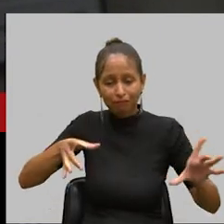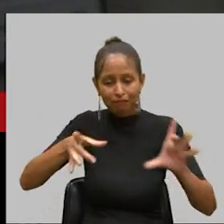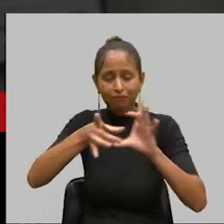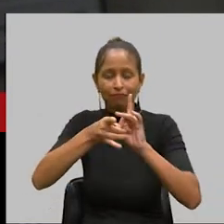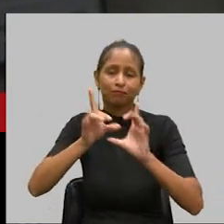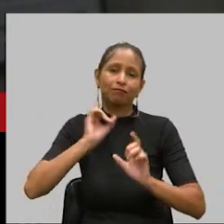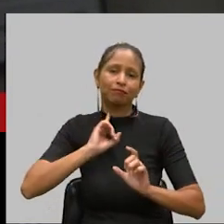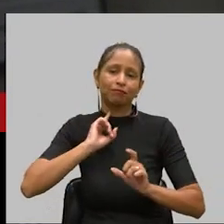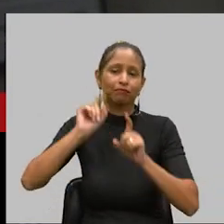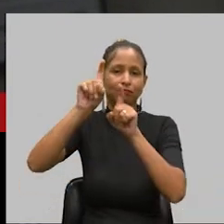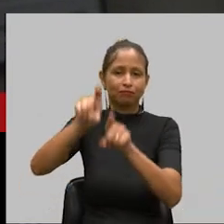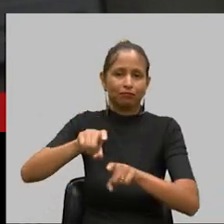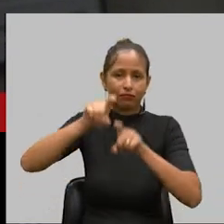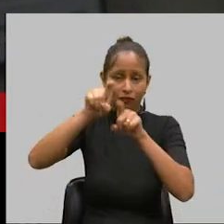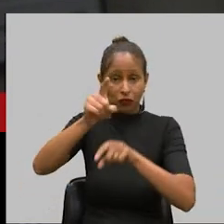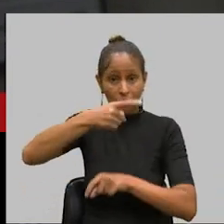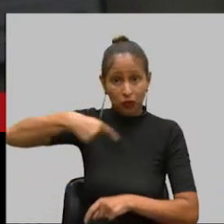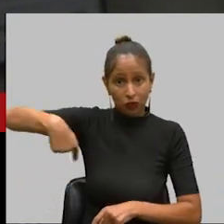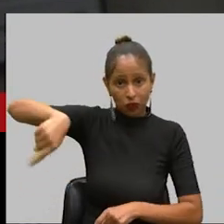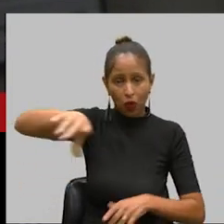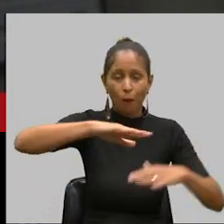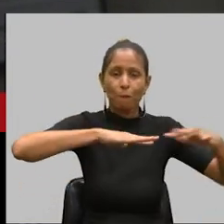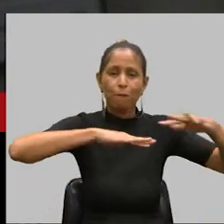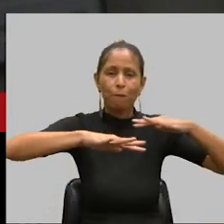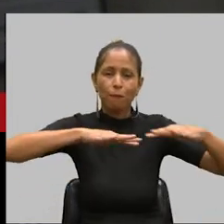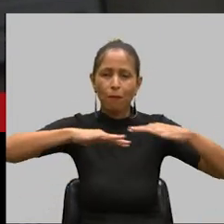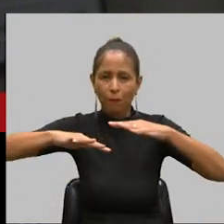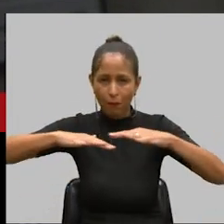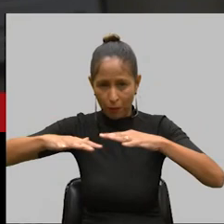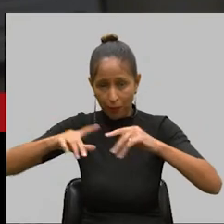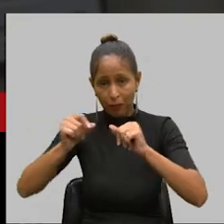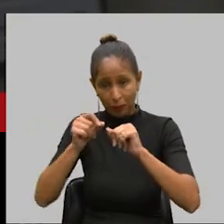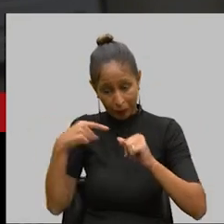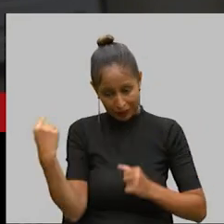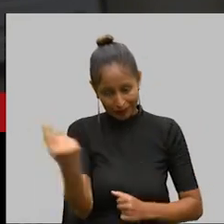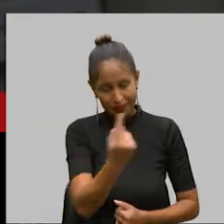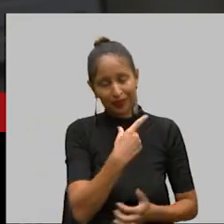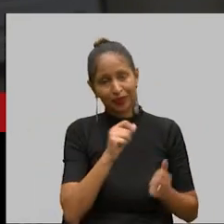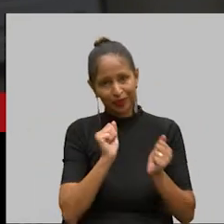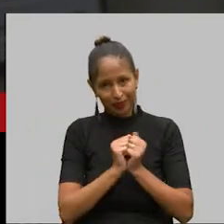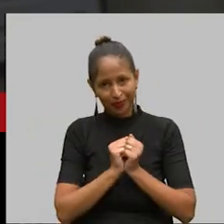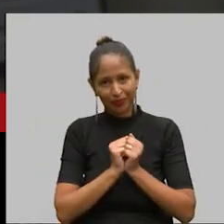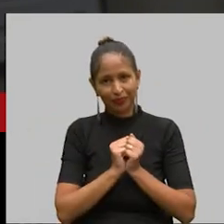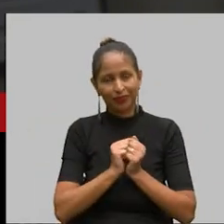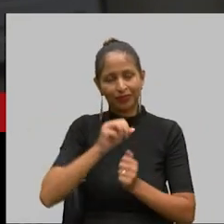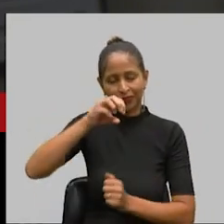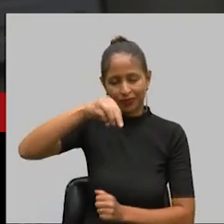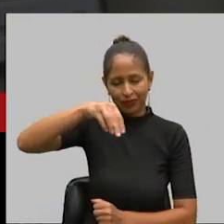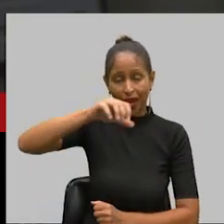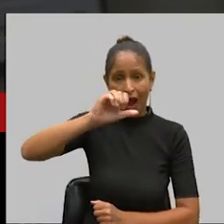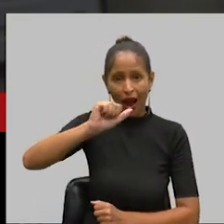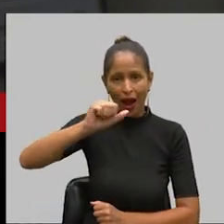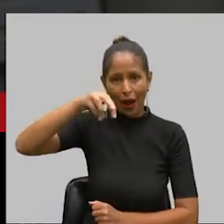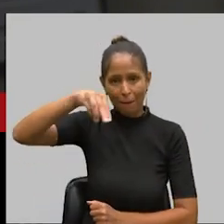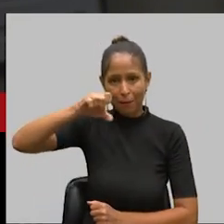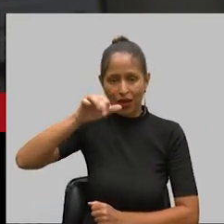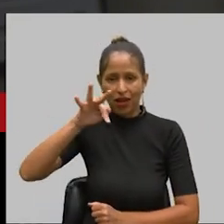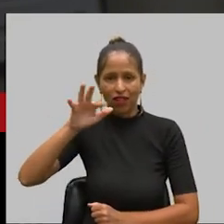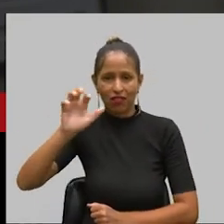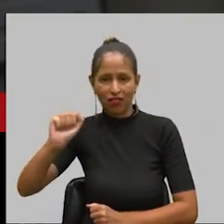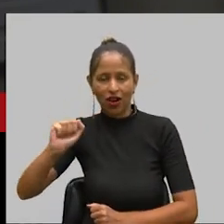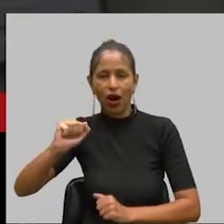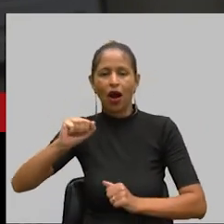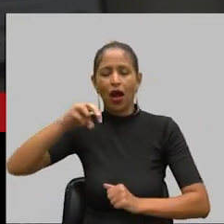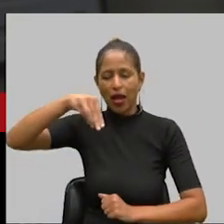do campo da qual nós os movimentos que estamos aqui fazemos parte né a amefa a movimento